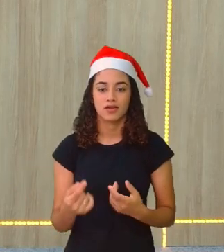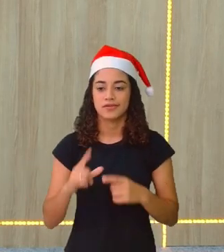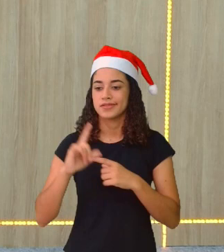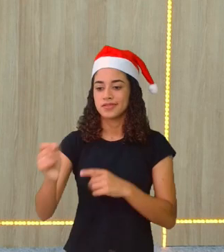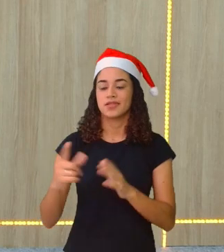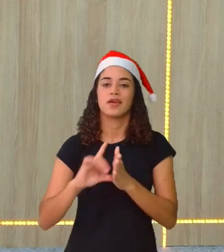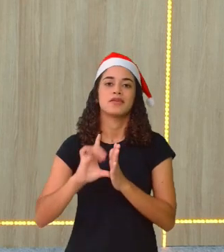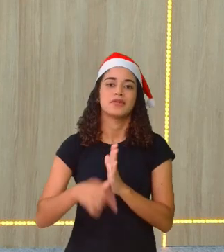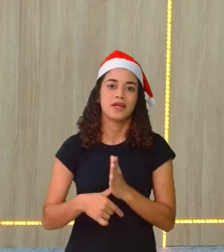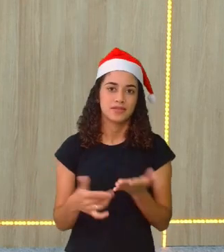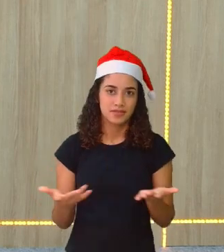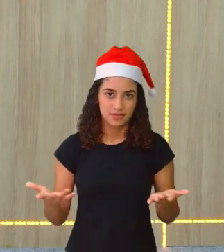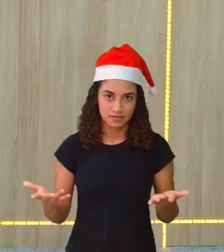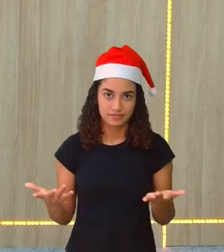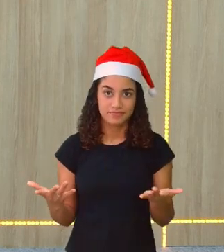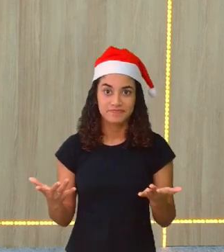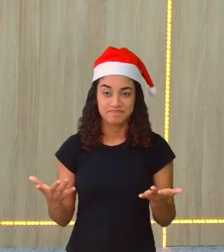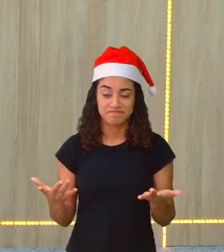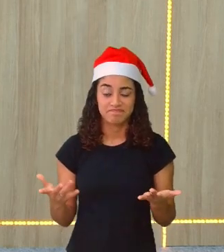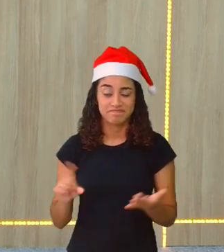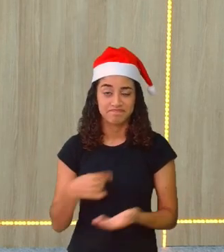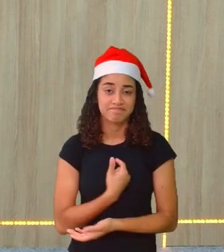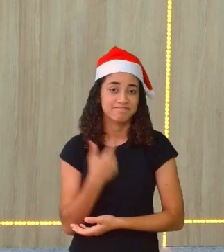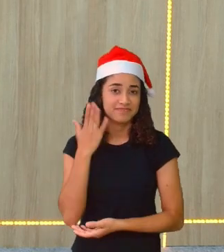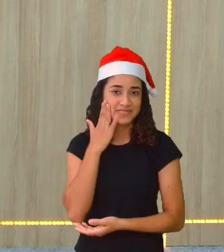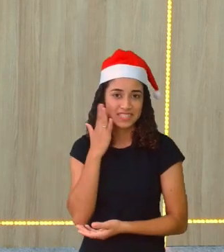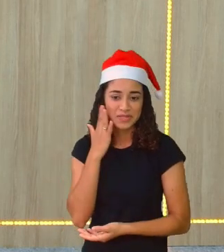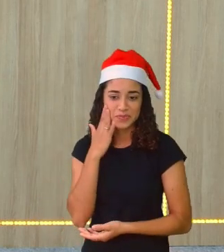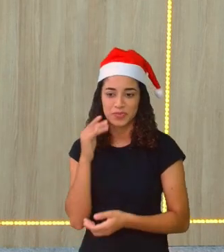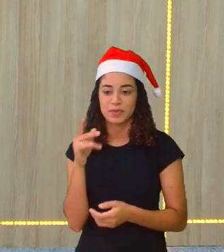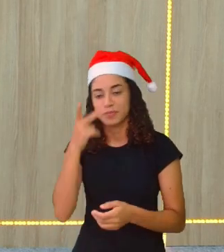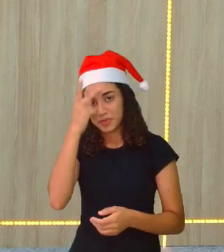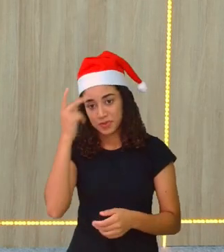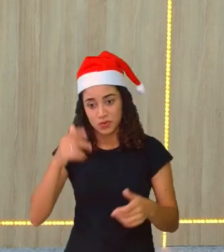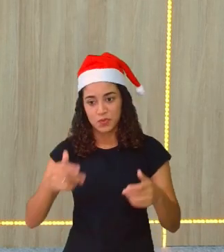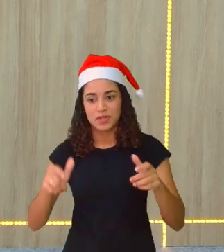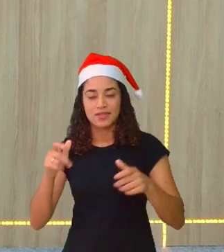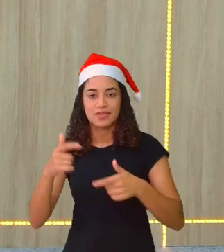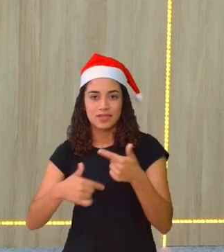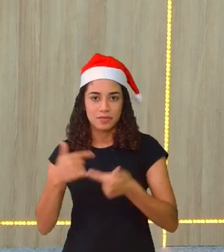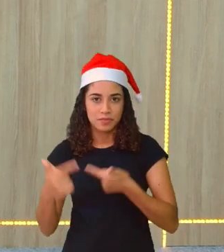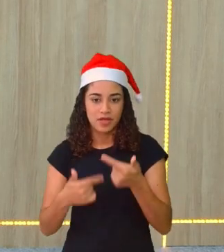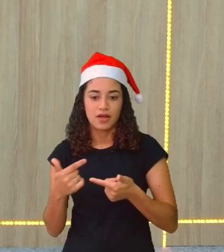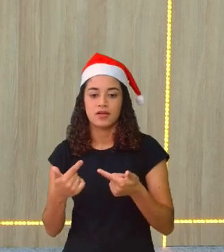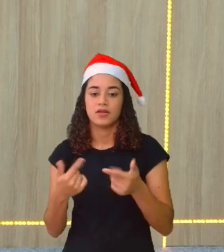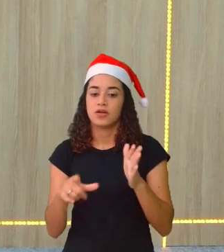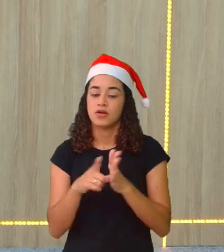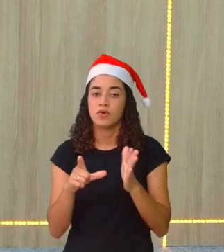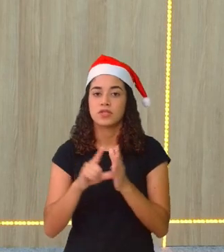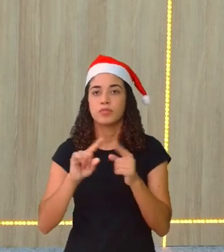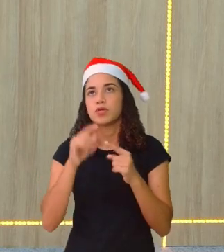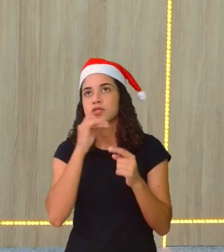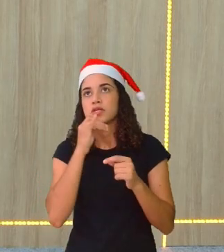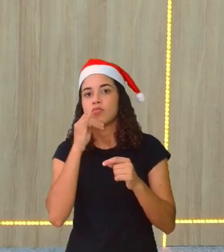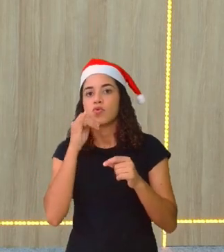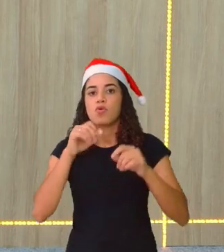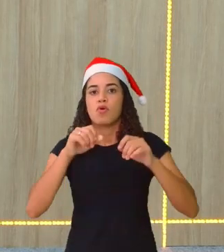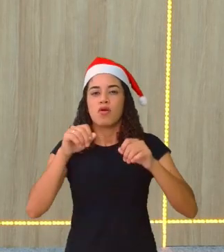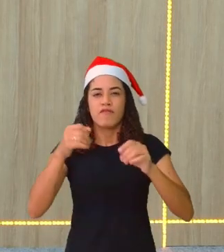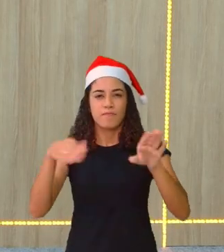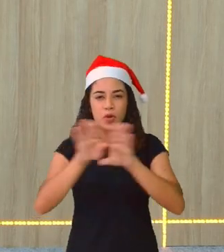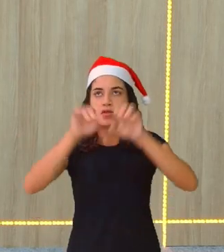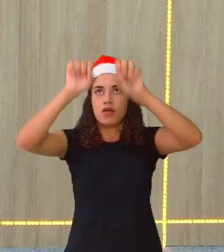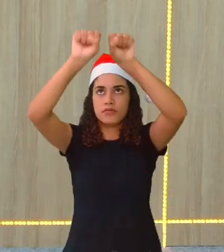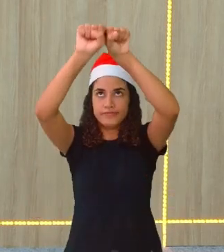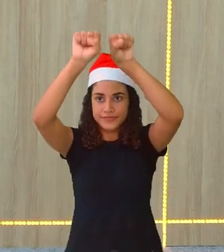mais tarde? E a gente sabe que quem trabalha no comércio, né, depois que fecha as portas da sua loja, ainda vai fazer todo o